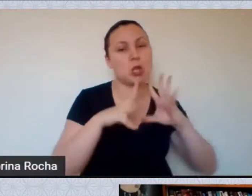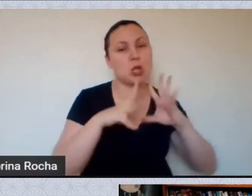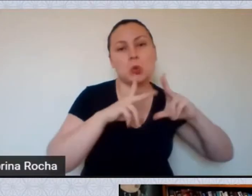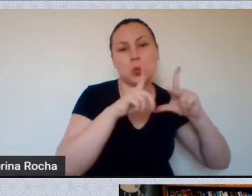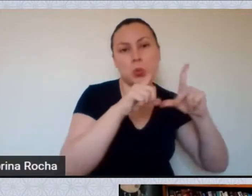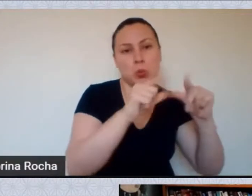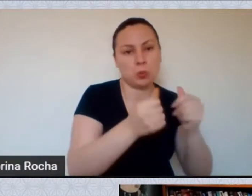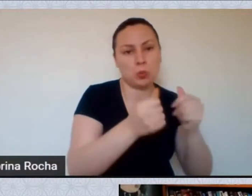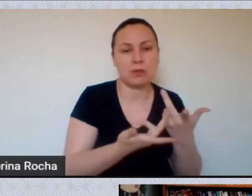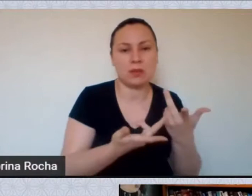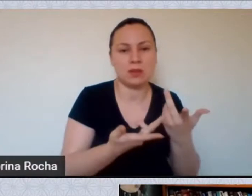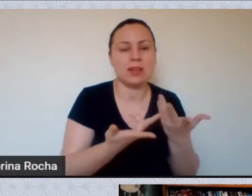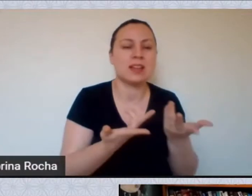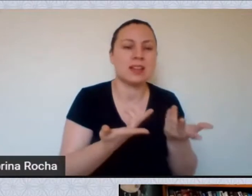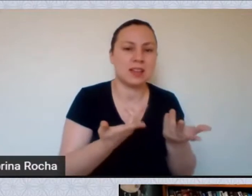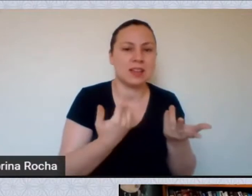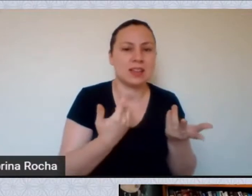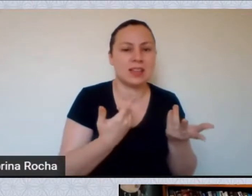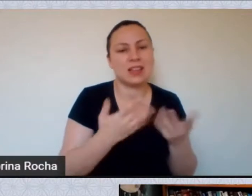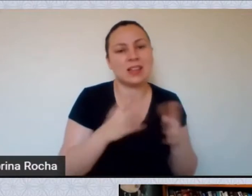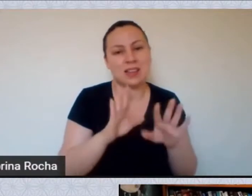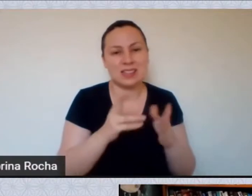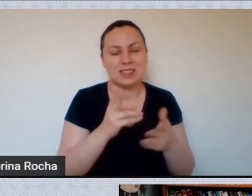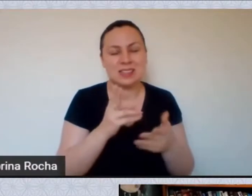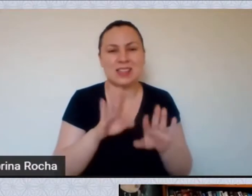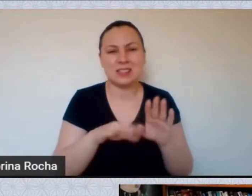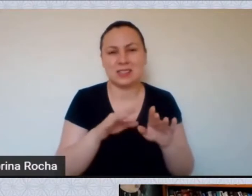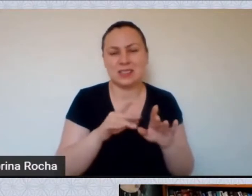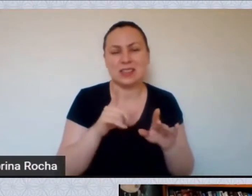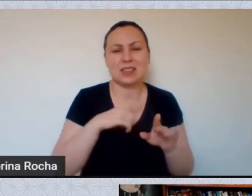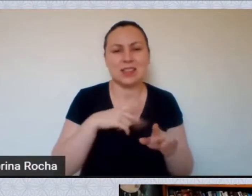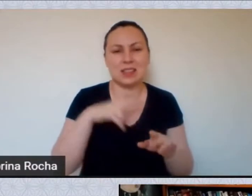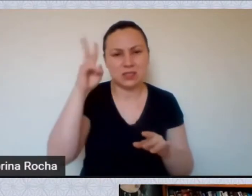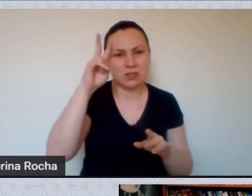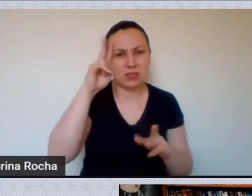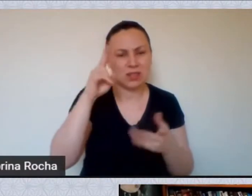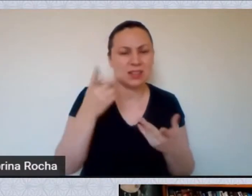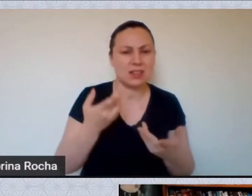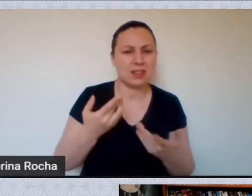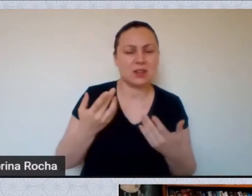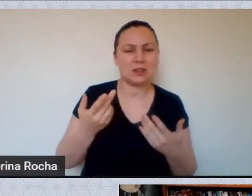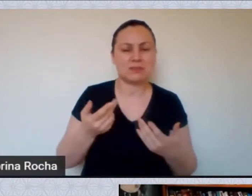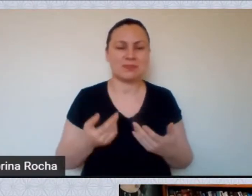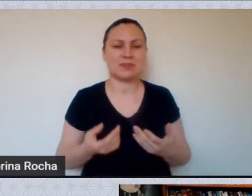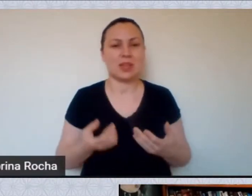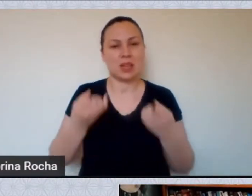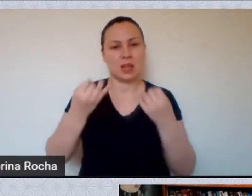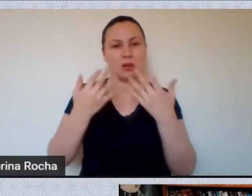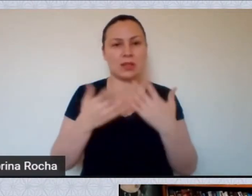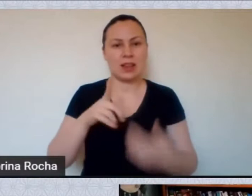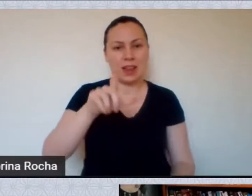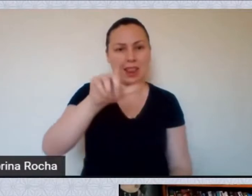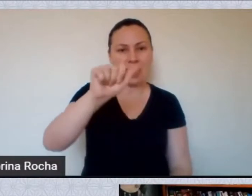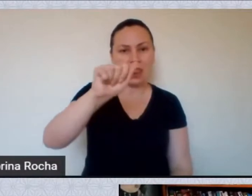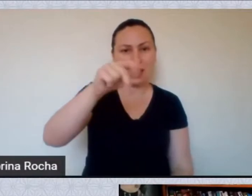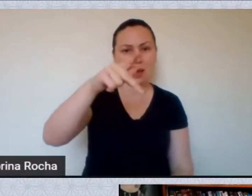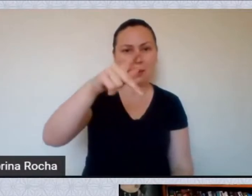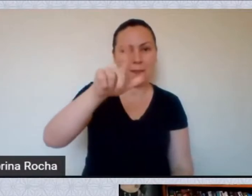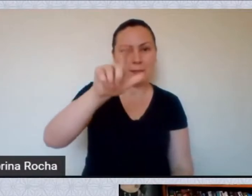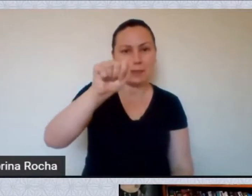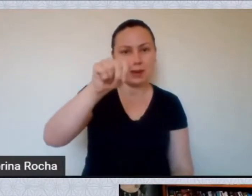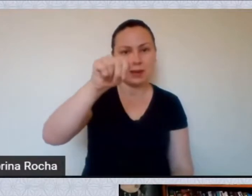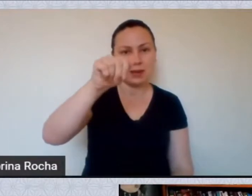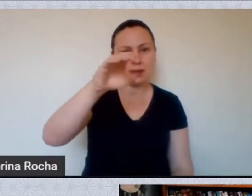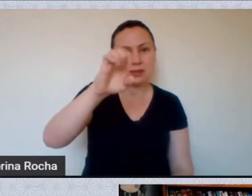muito legal que eu conto em um ou dois dos meus livros do Laplace. Eu queria contar aqui porque eu acho assim perfeita para exemplificar